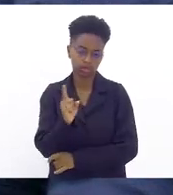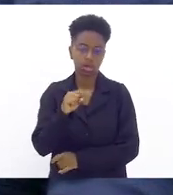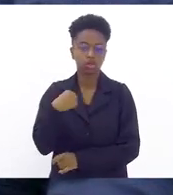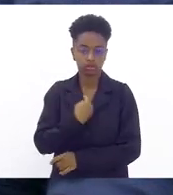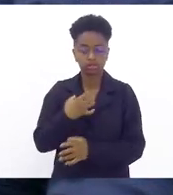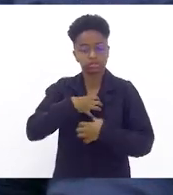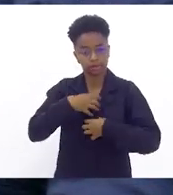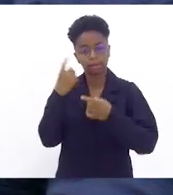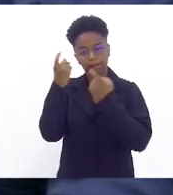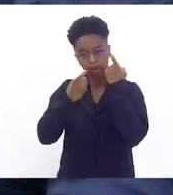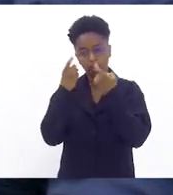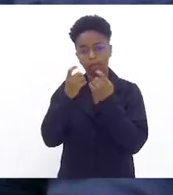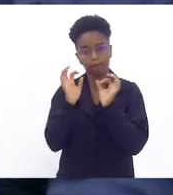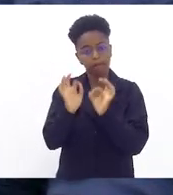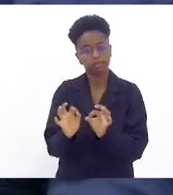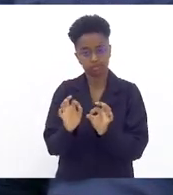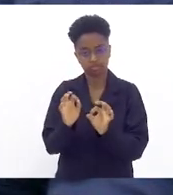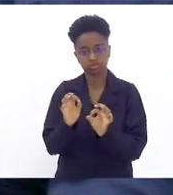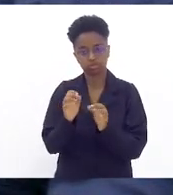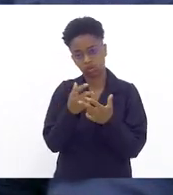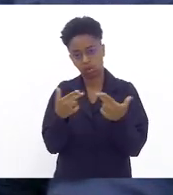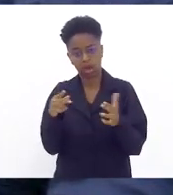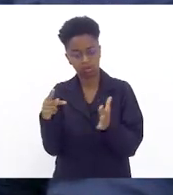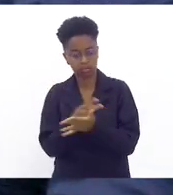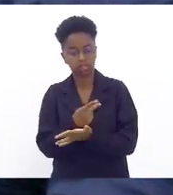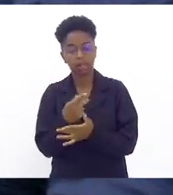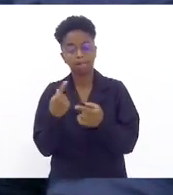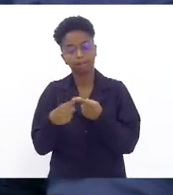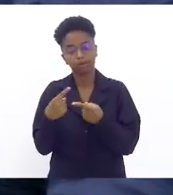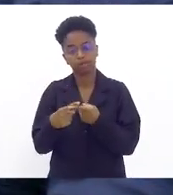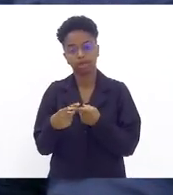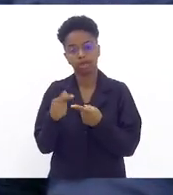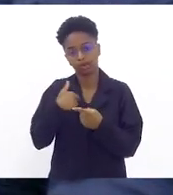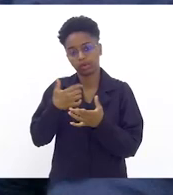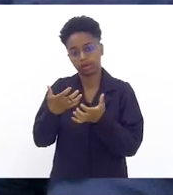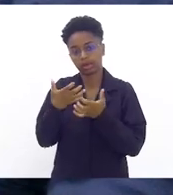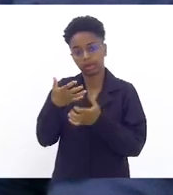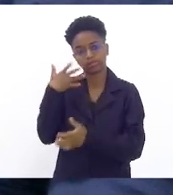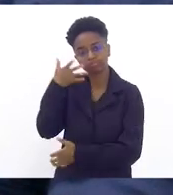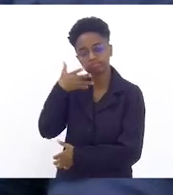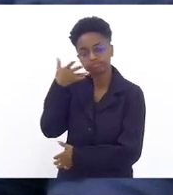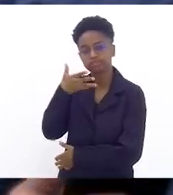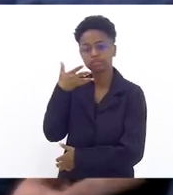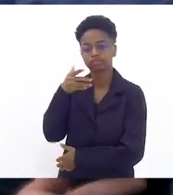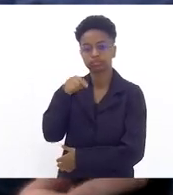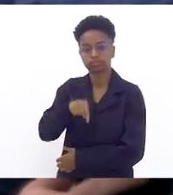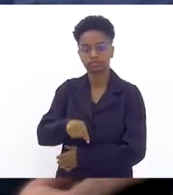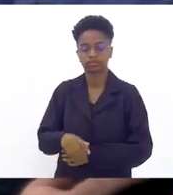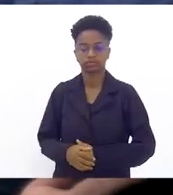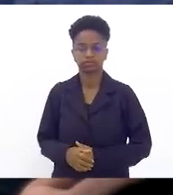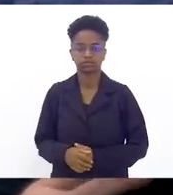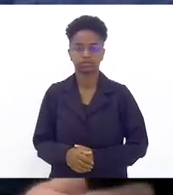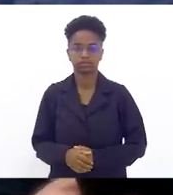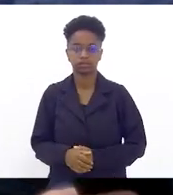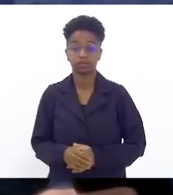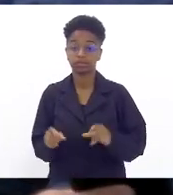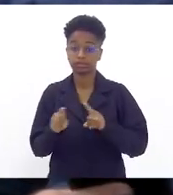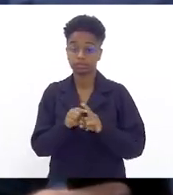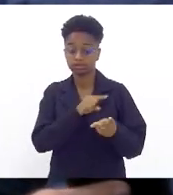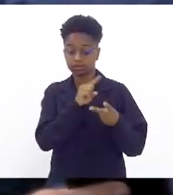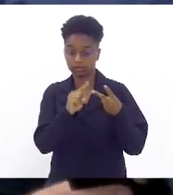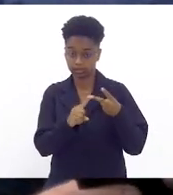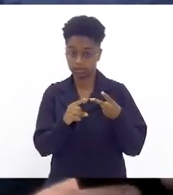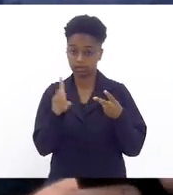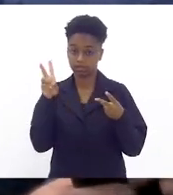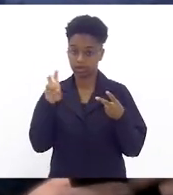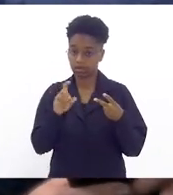preocupação muito grande da gente que isso aconteça então é uma coisa que eu gostaria de ter falado de falar aqui é outra questão